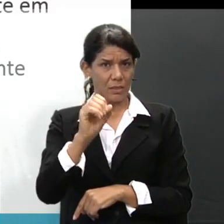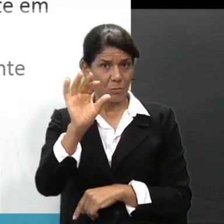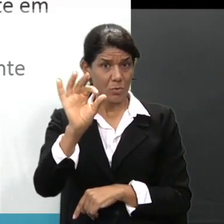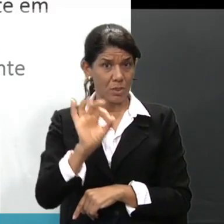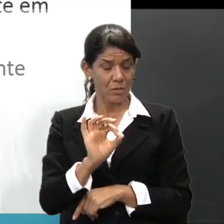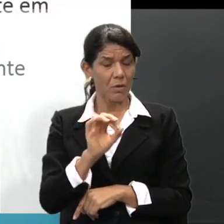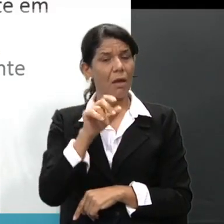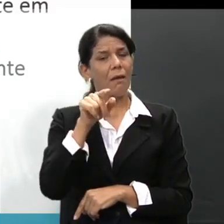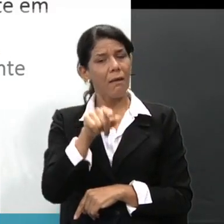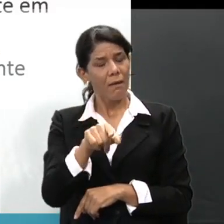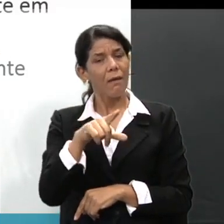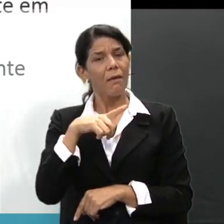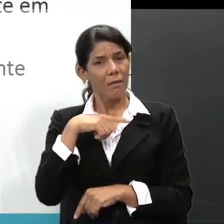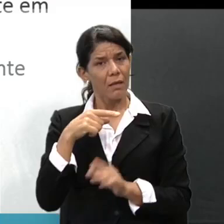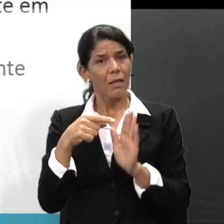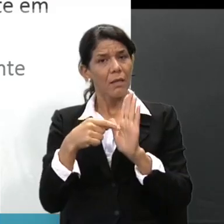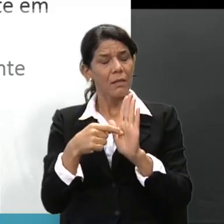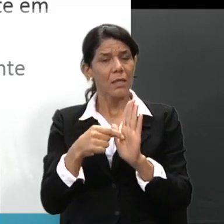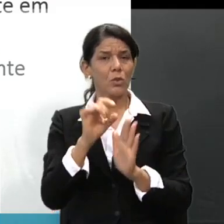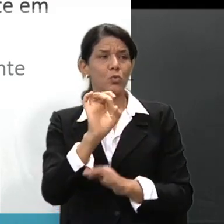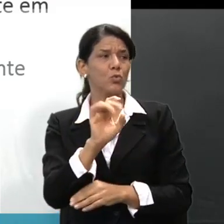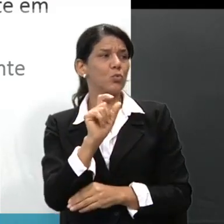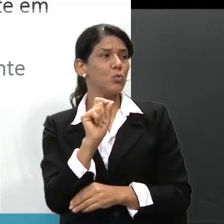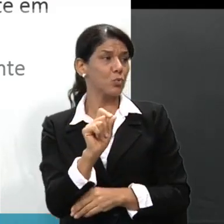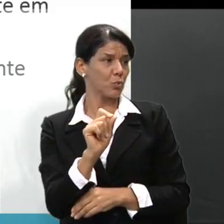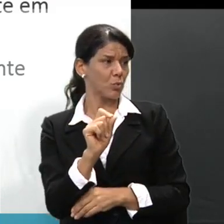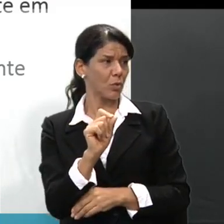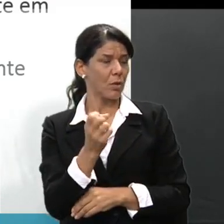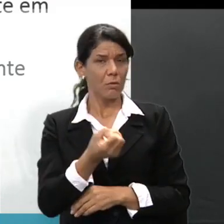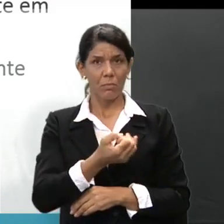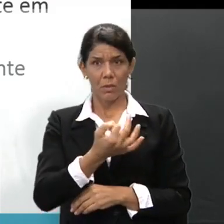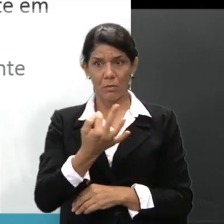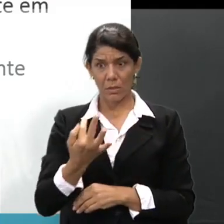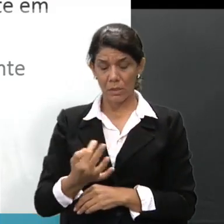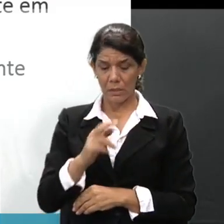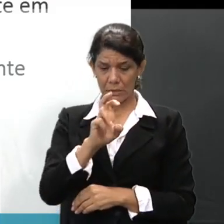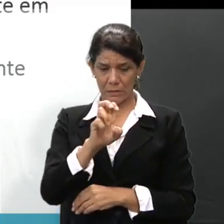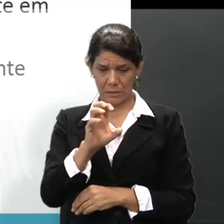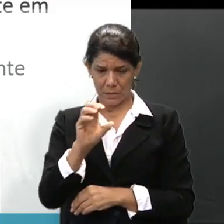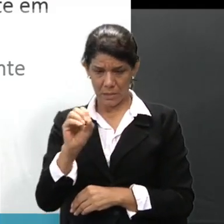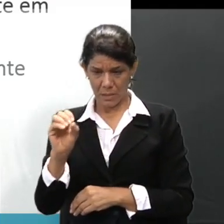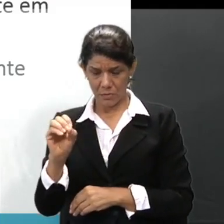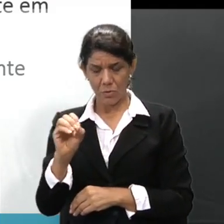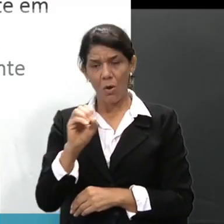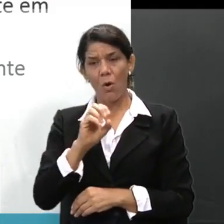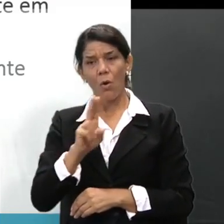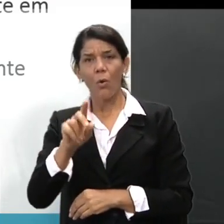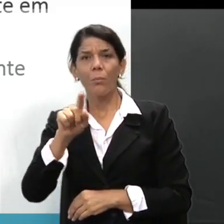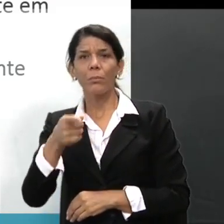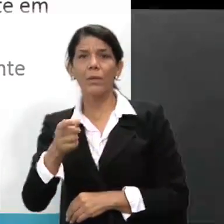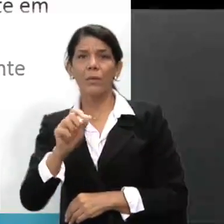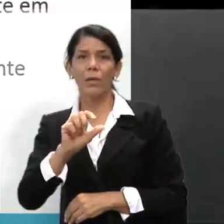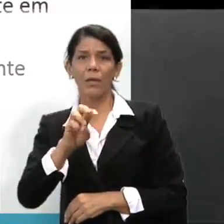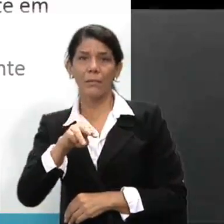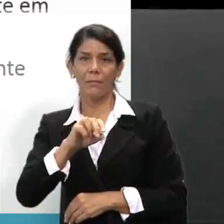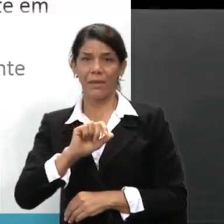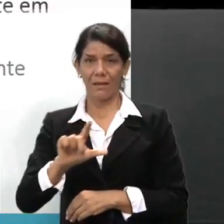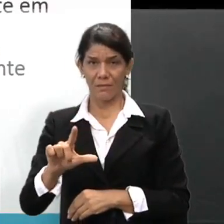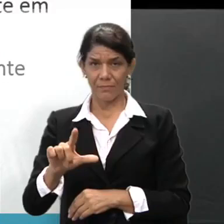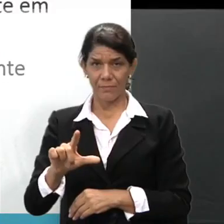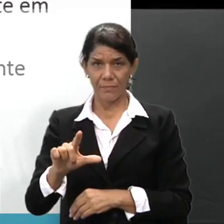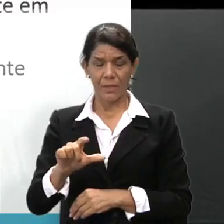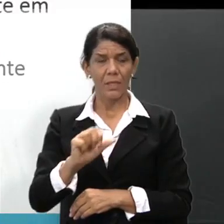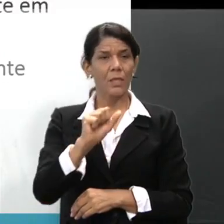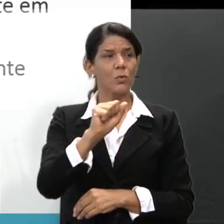10%, normalmente ele se apresenta apenas uma quantidade de 500 ou 1000 ml. E